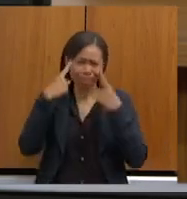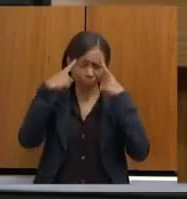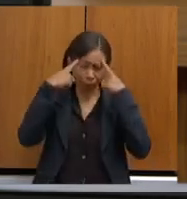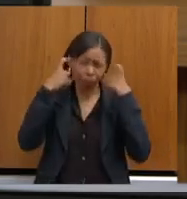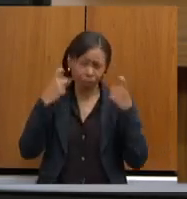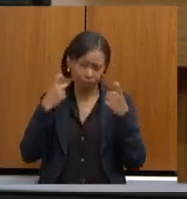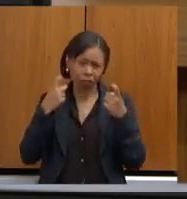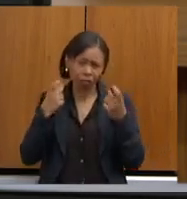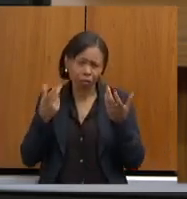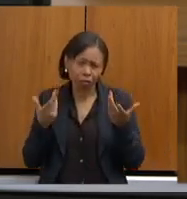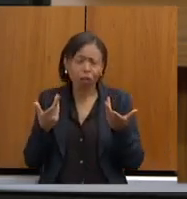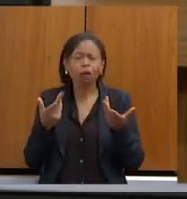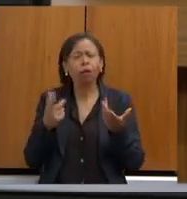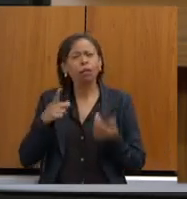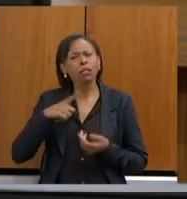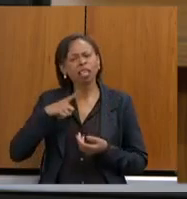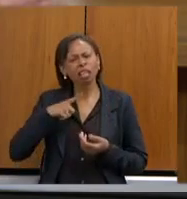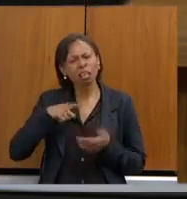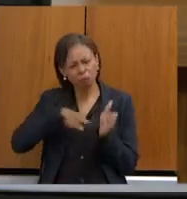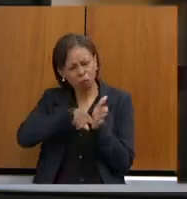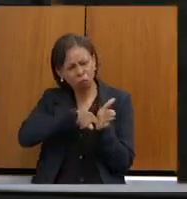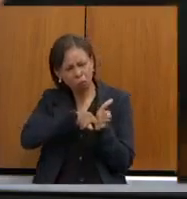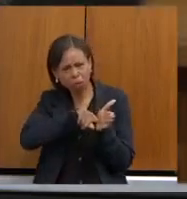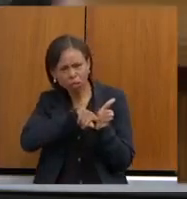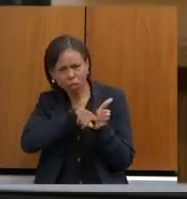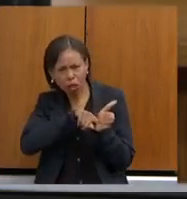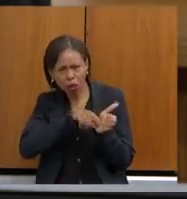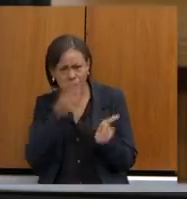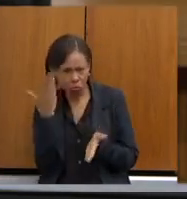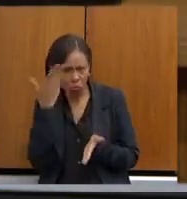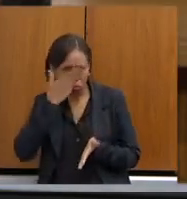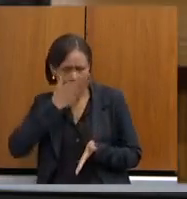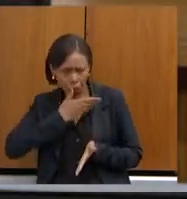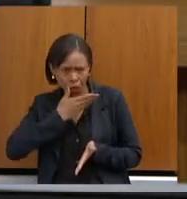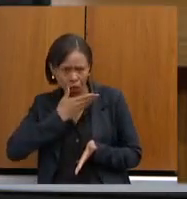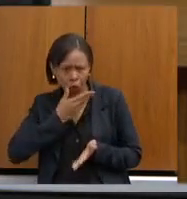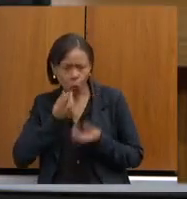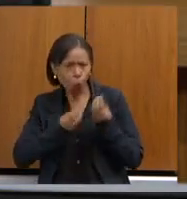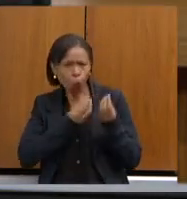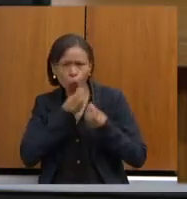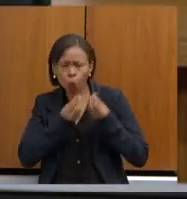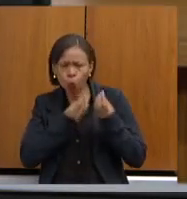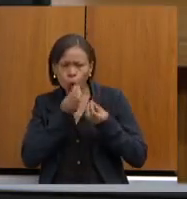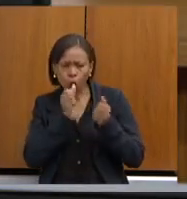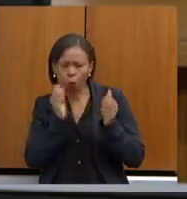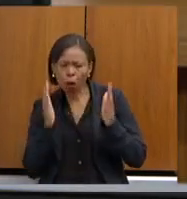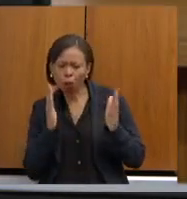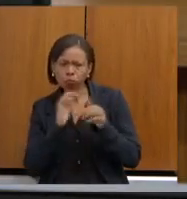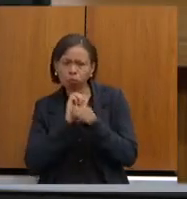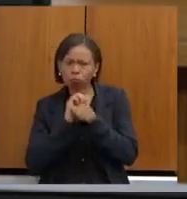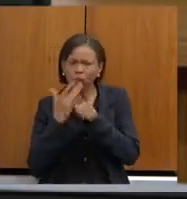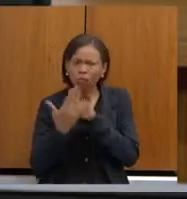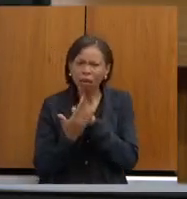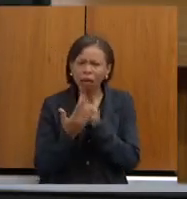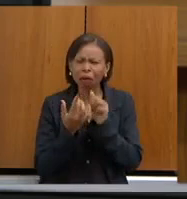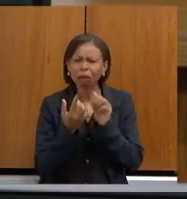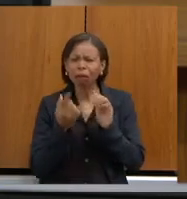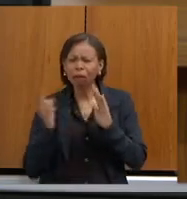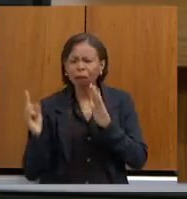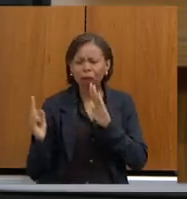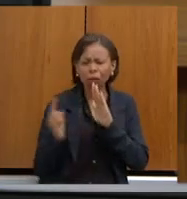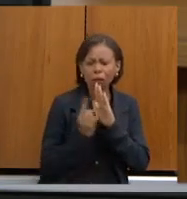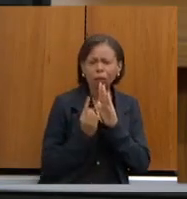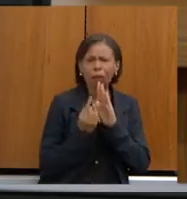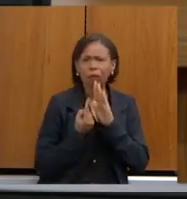lado da violência Existe algum levantamento alguma informação de como essa questão da economia essa política de latão é